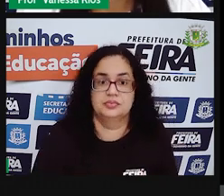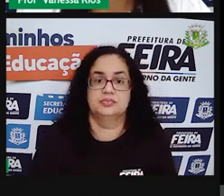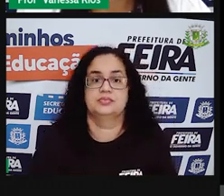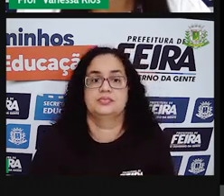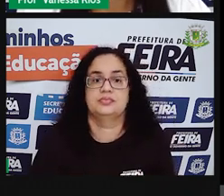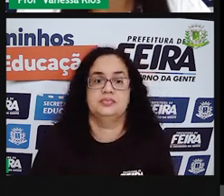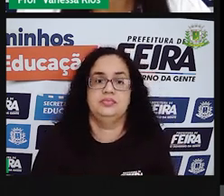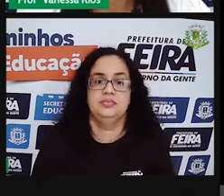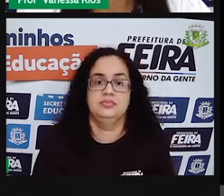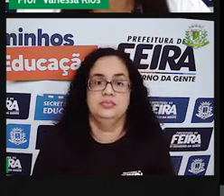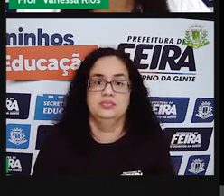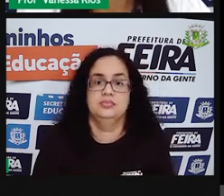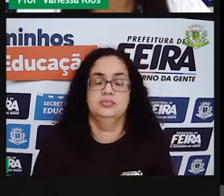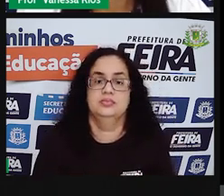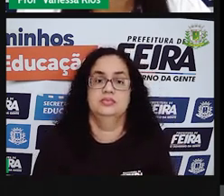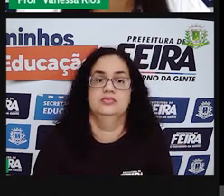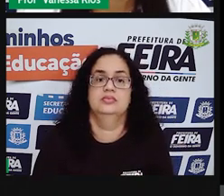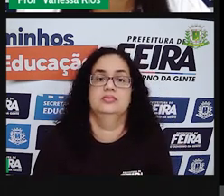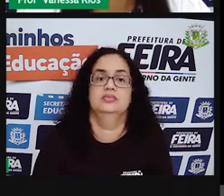sequência.